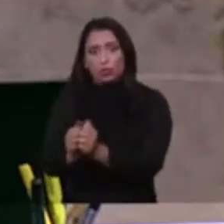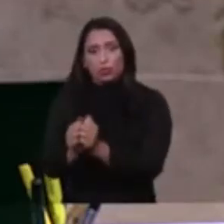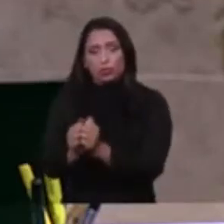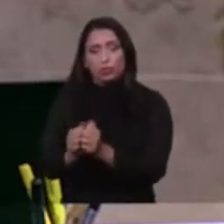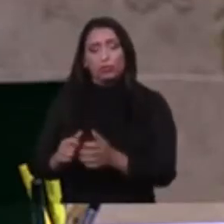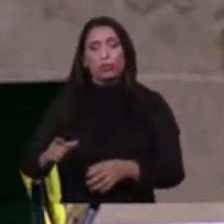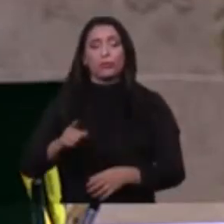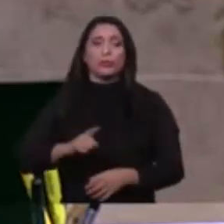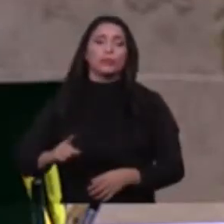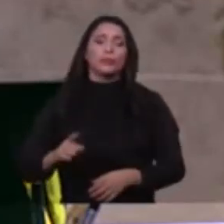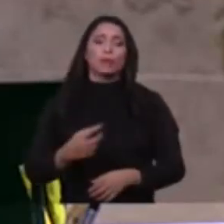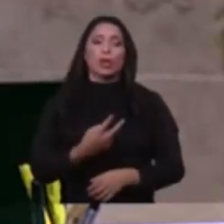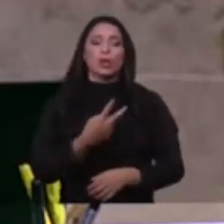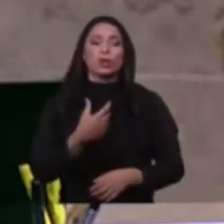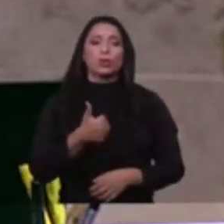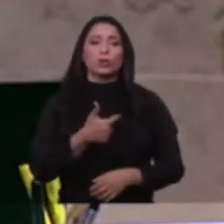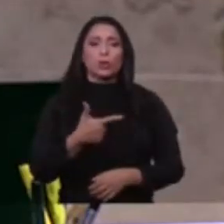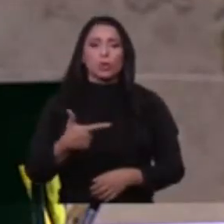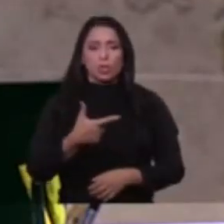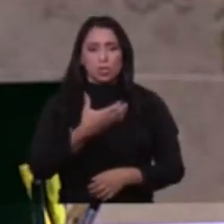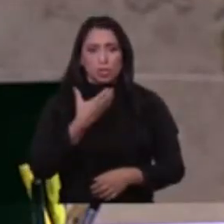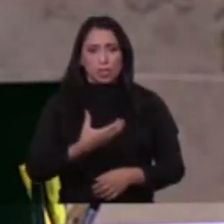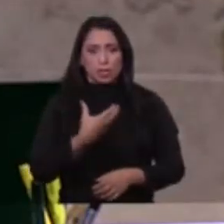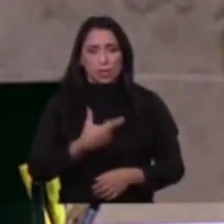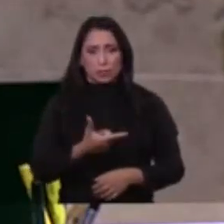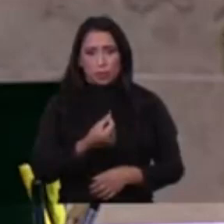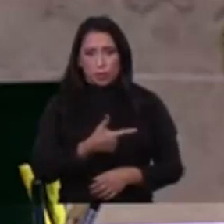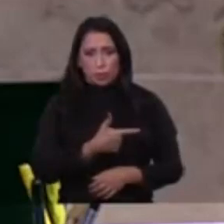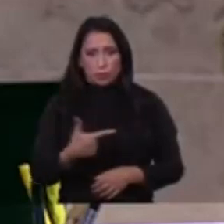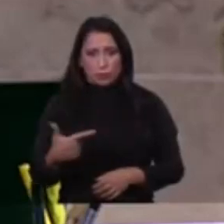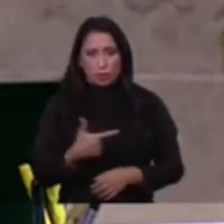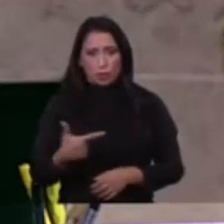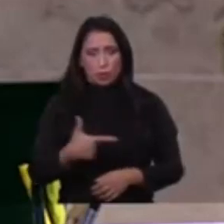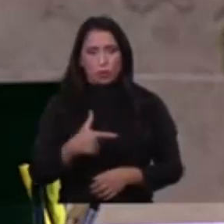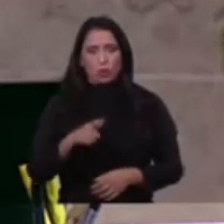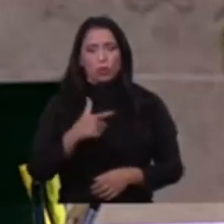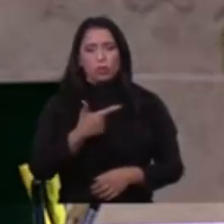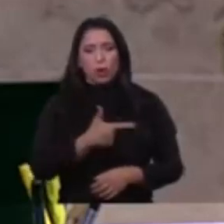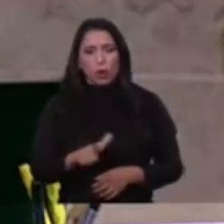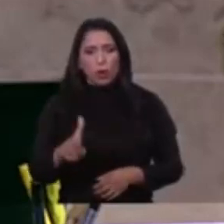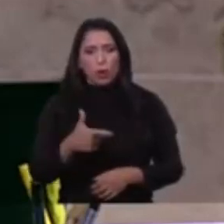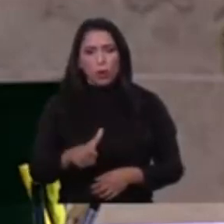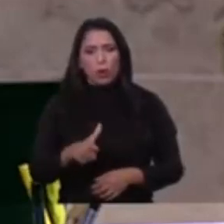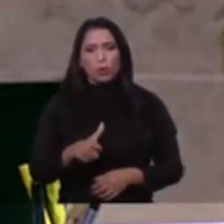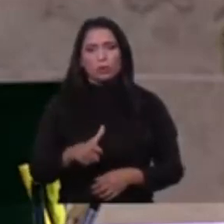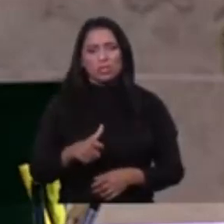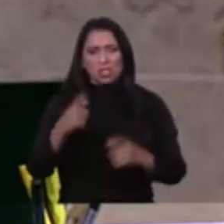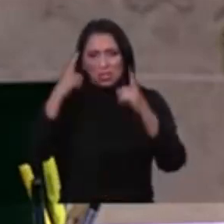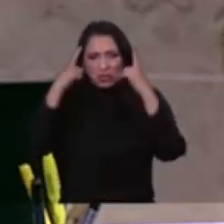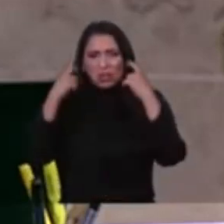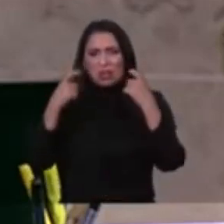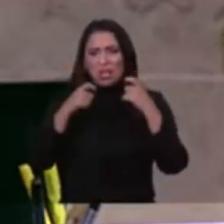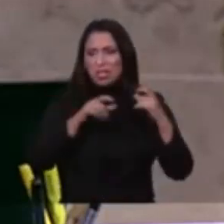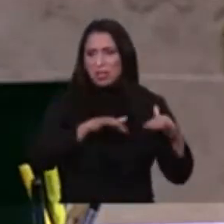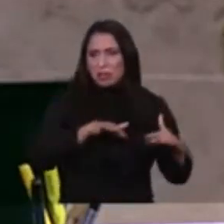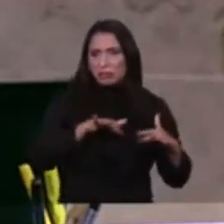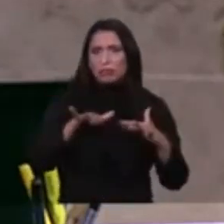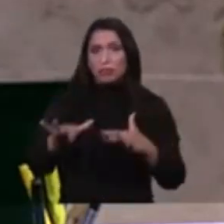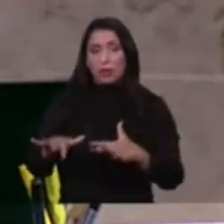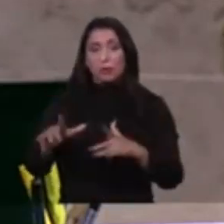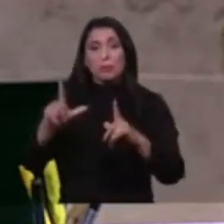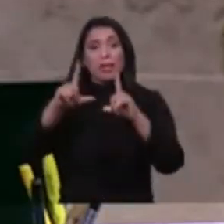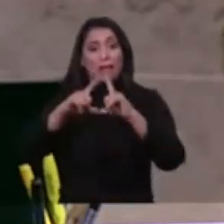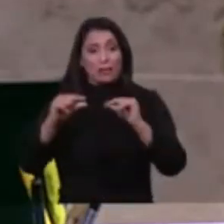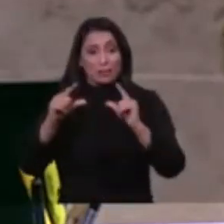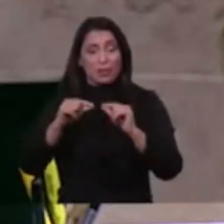Em 12 de dezembro de 2022, novas manifestações violentas se alastraram especificamente na capital da